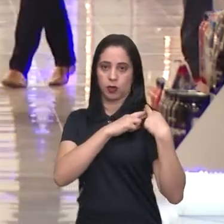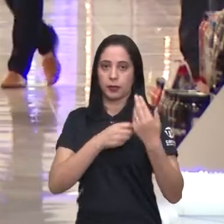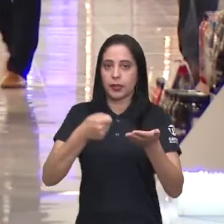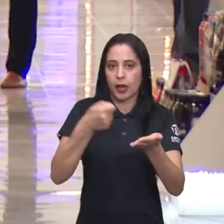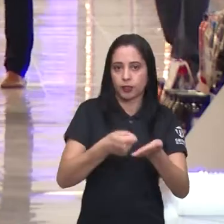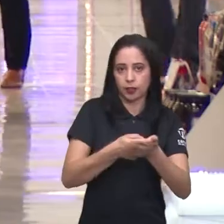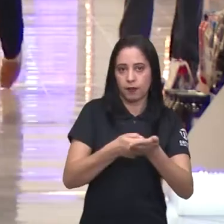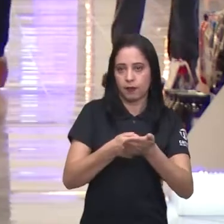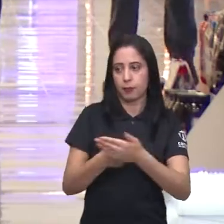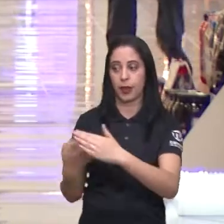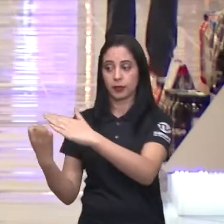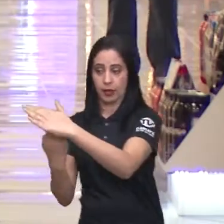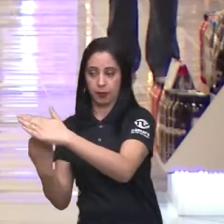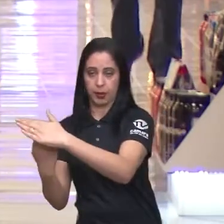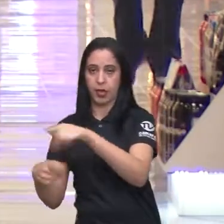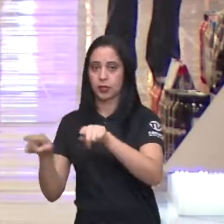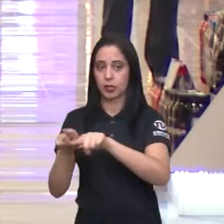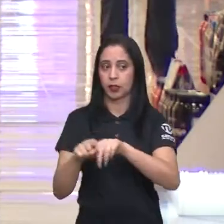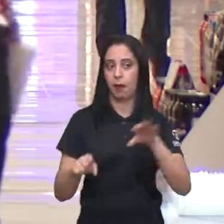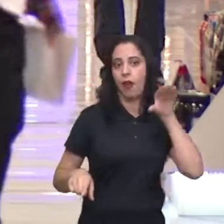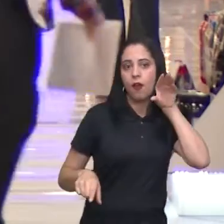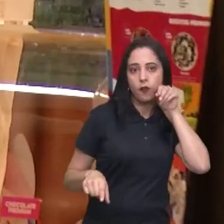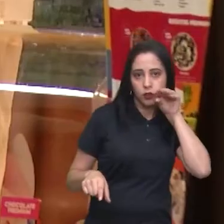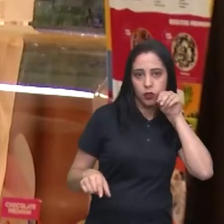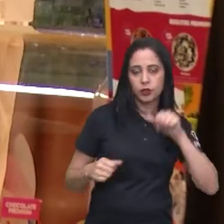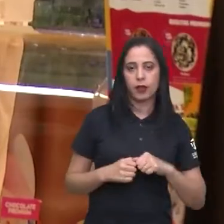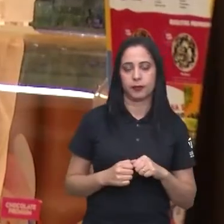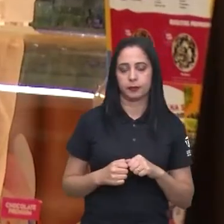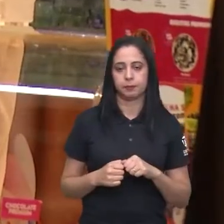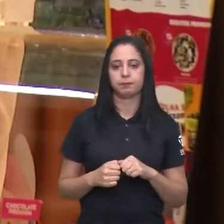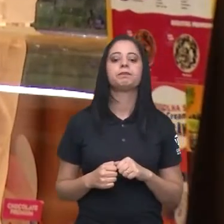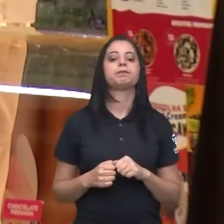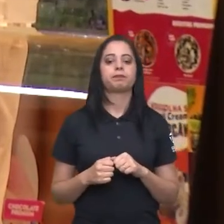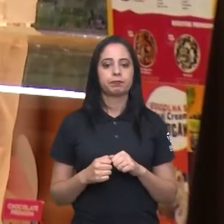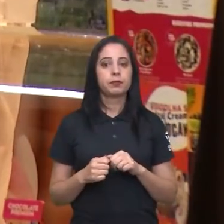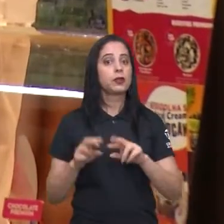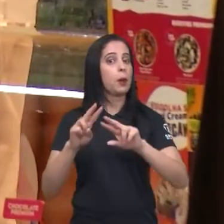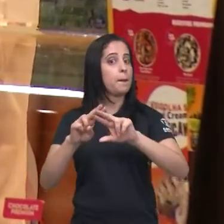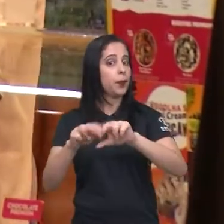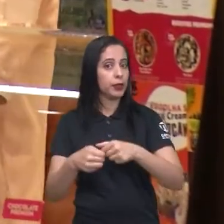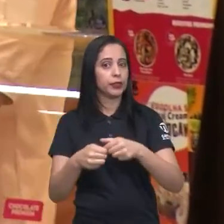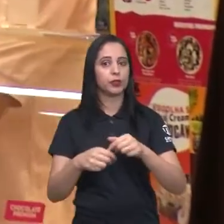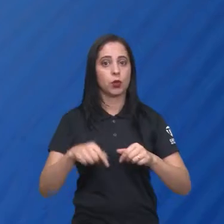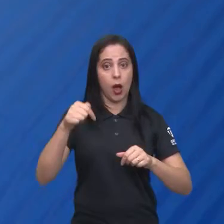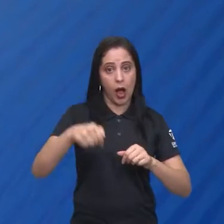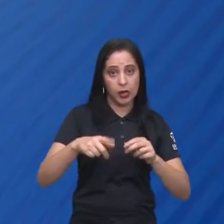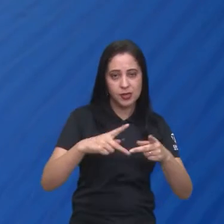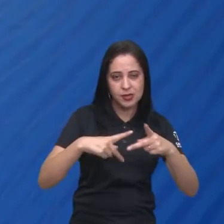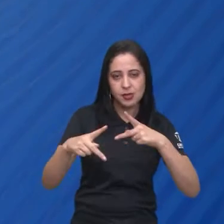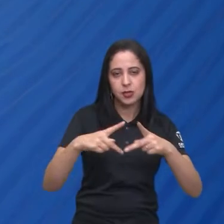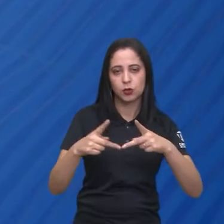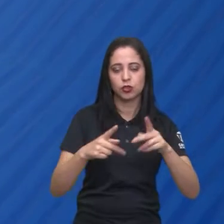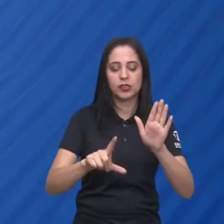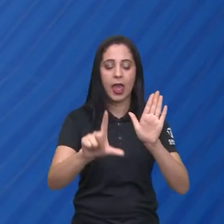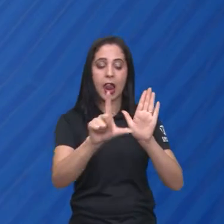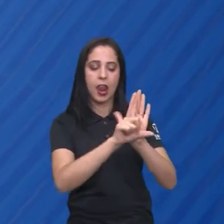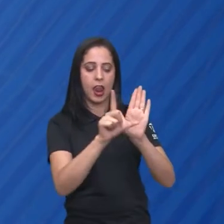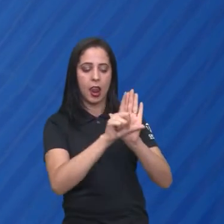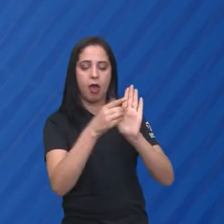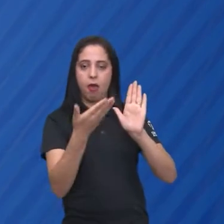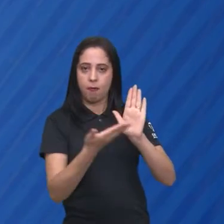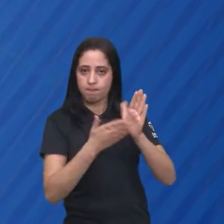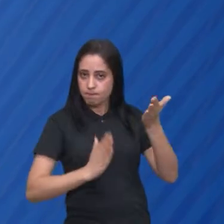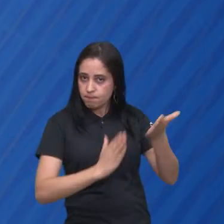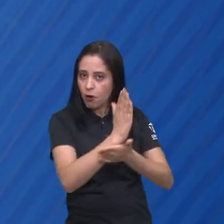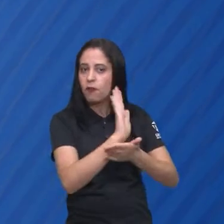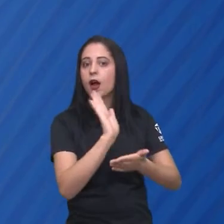tanto por parte da empresa como do funcionário. Para ampliar a mobilização dessas frentes, em São José dos Campos foi